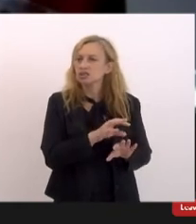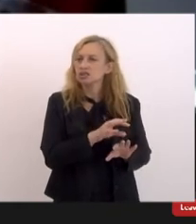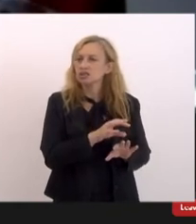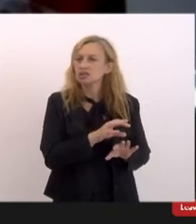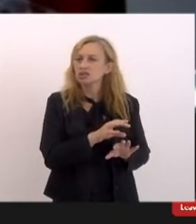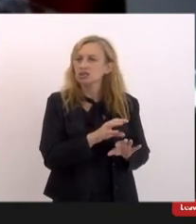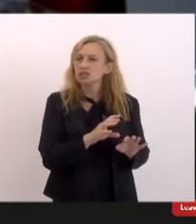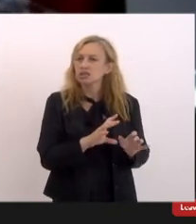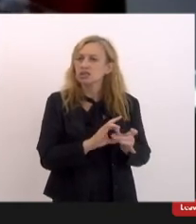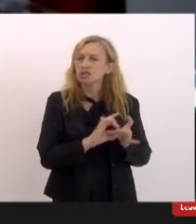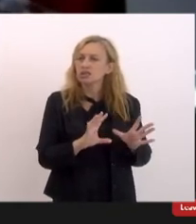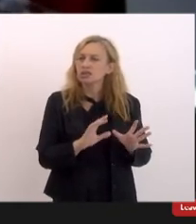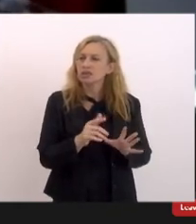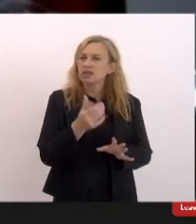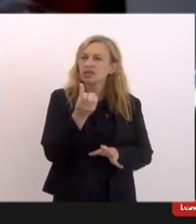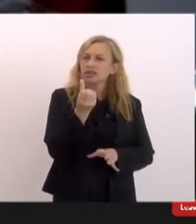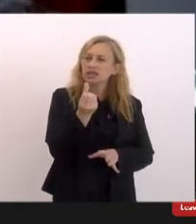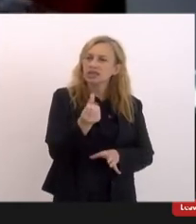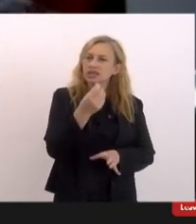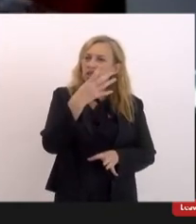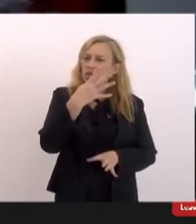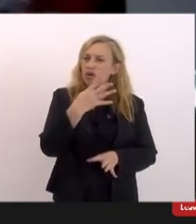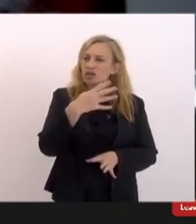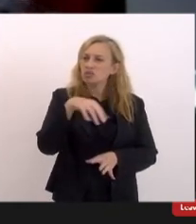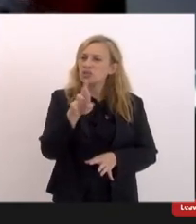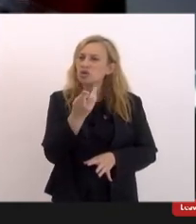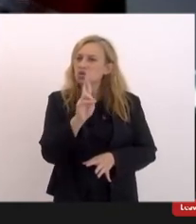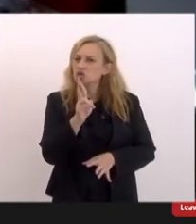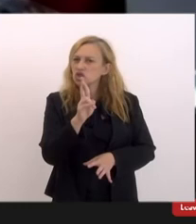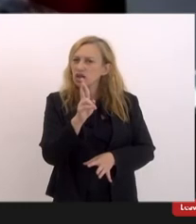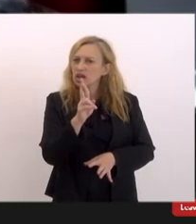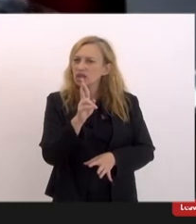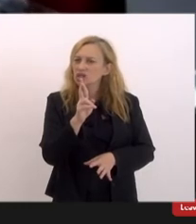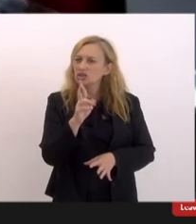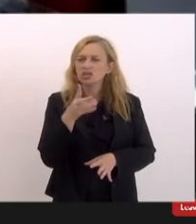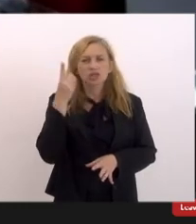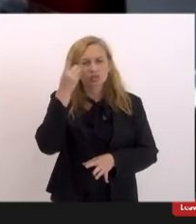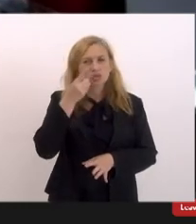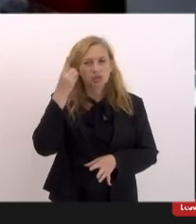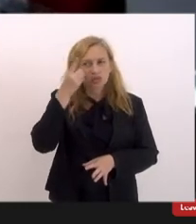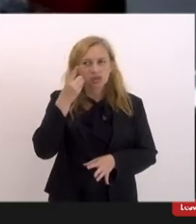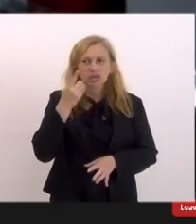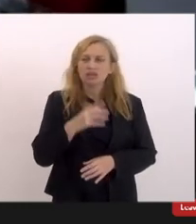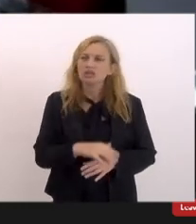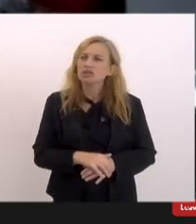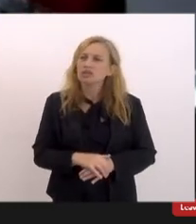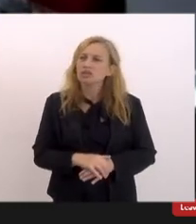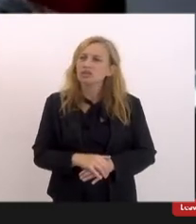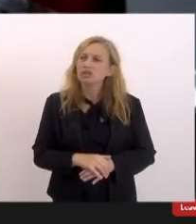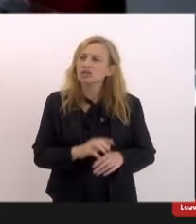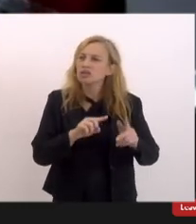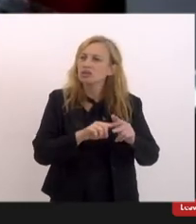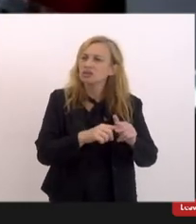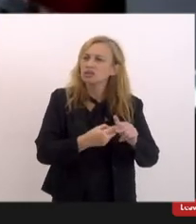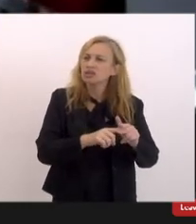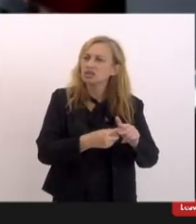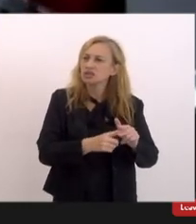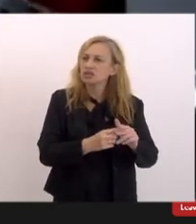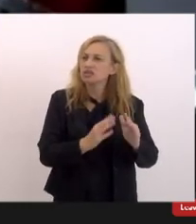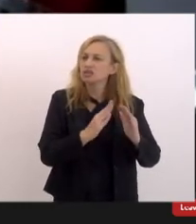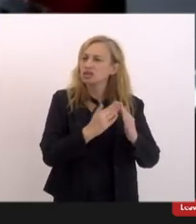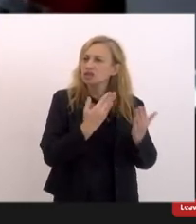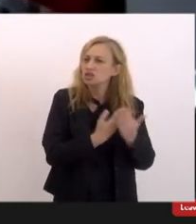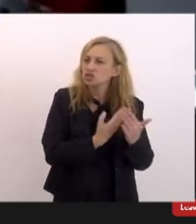ela disponibilizou um total de 64 milhões de reais, deputado. E aí inclui manutenção das unidades, manutenção